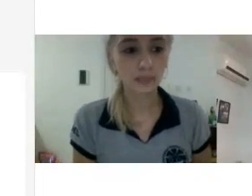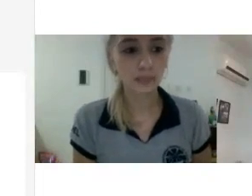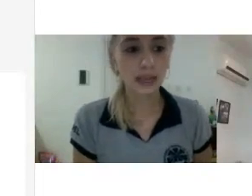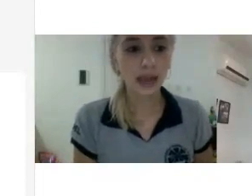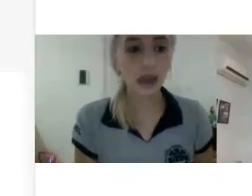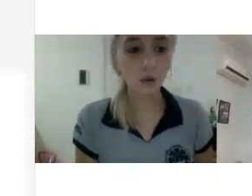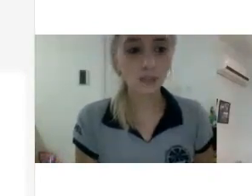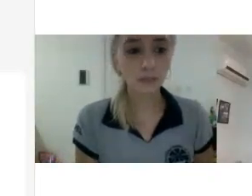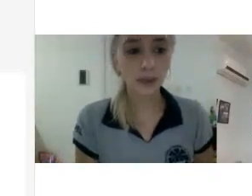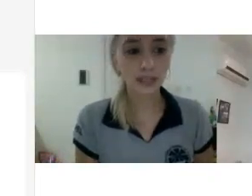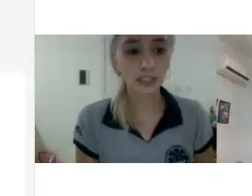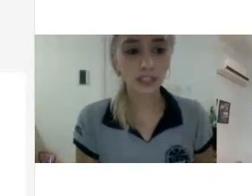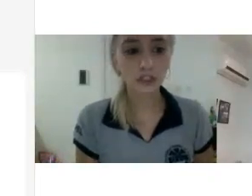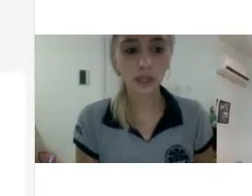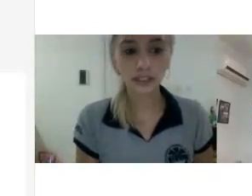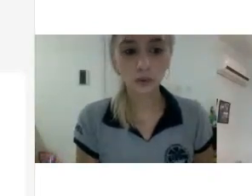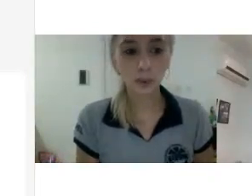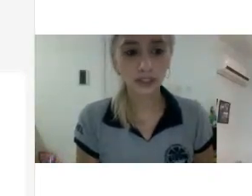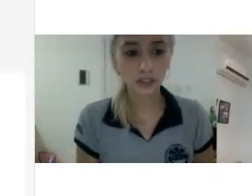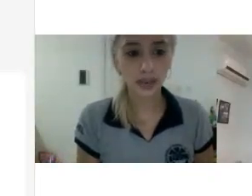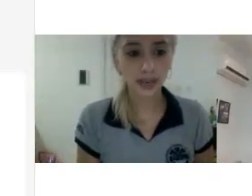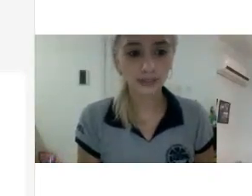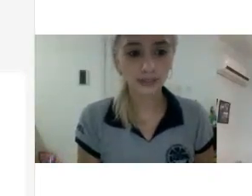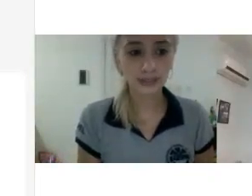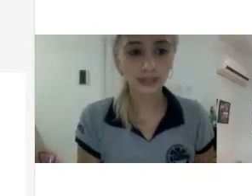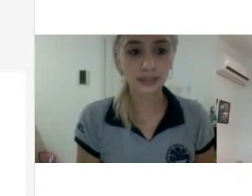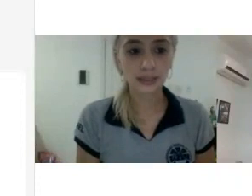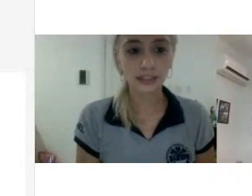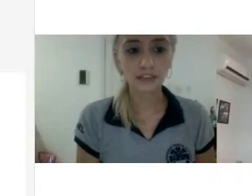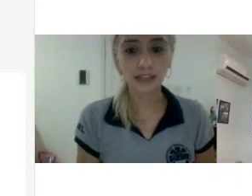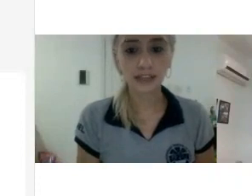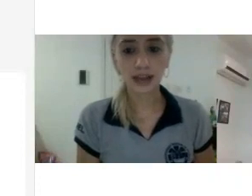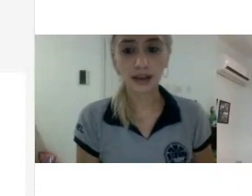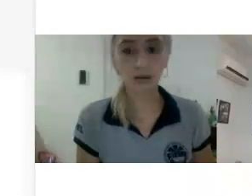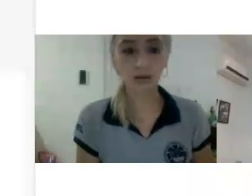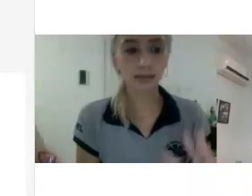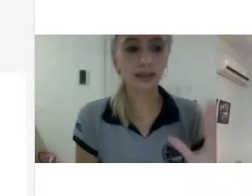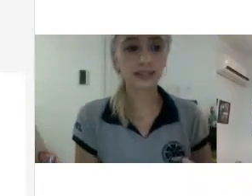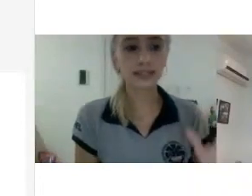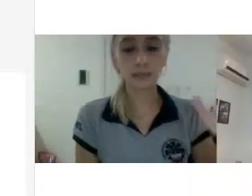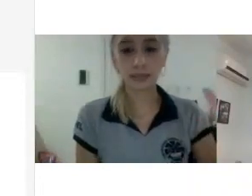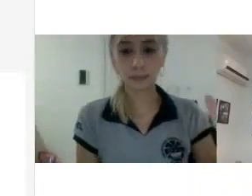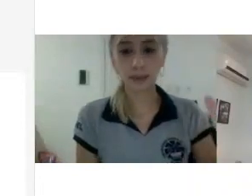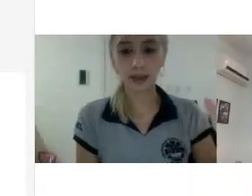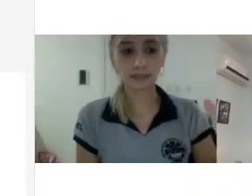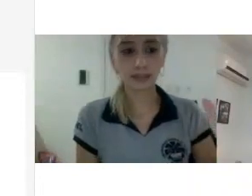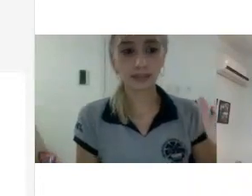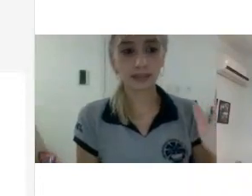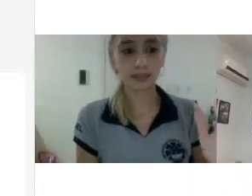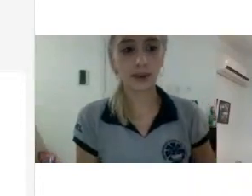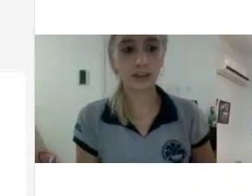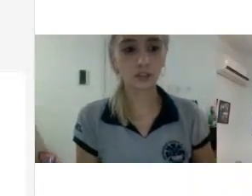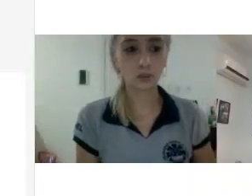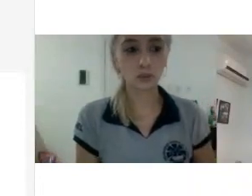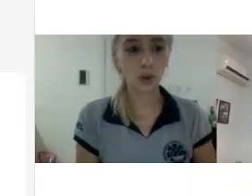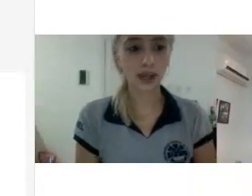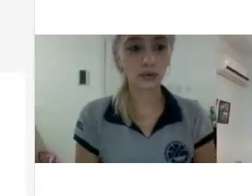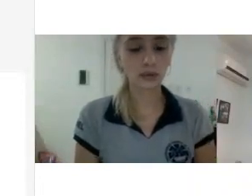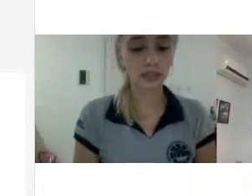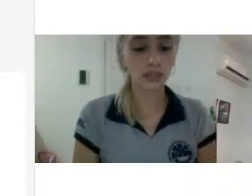seguinte. Há um espaço aqui de notas compartilhadas, que fica acima da palavra da parte